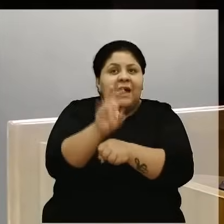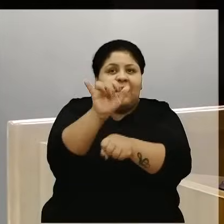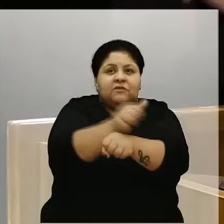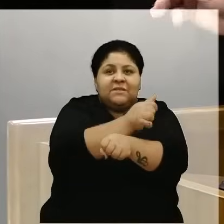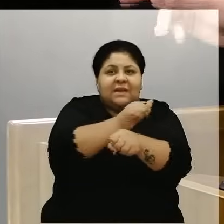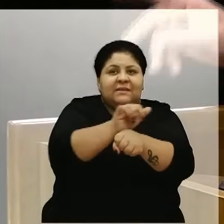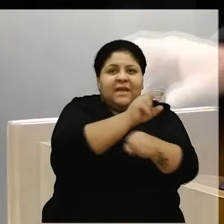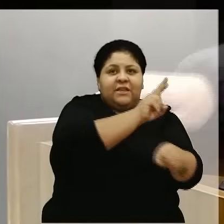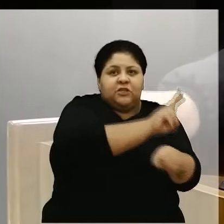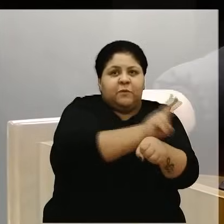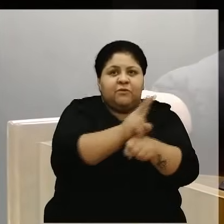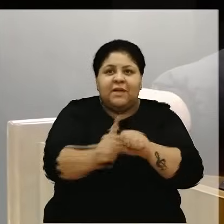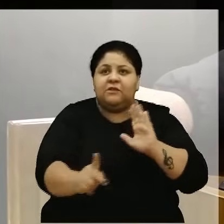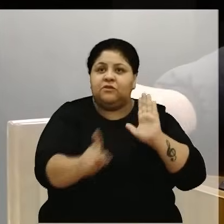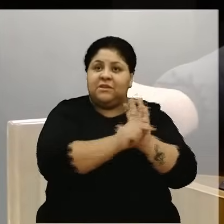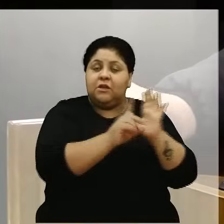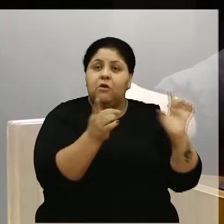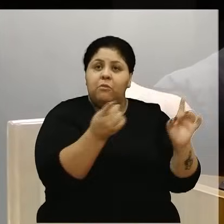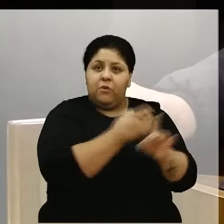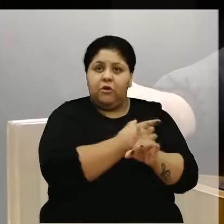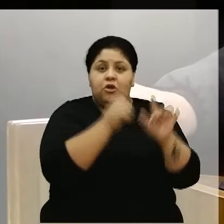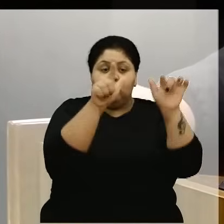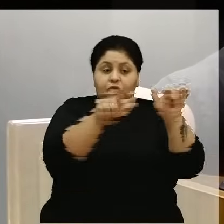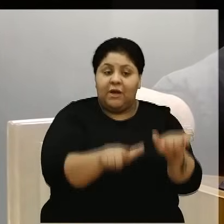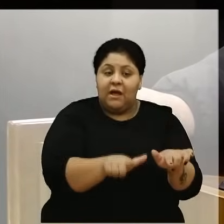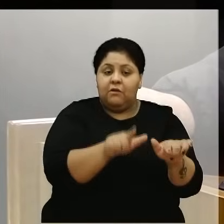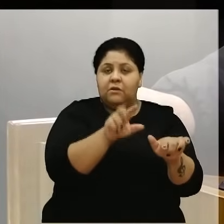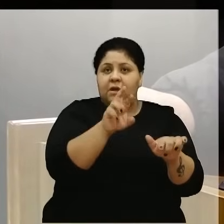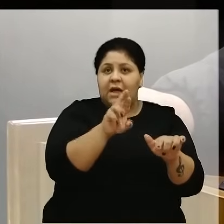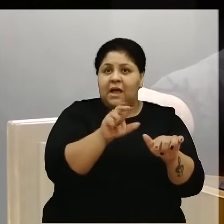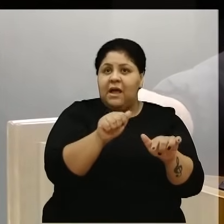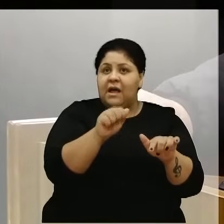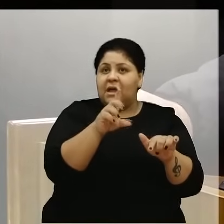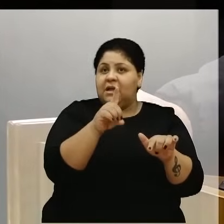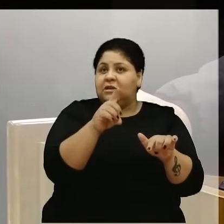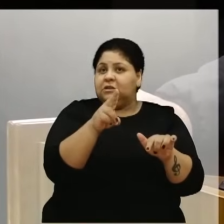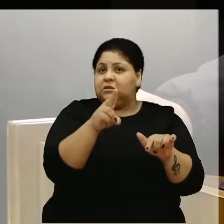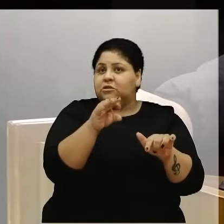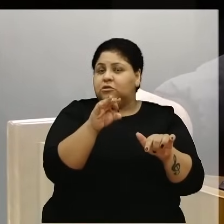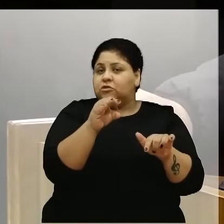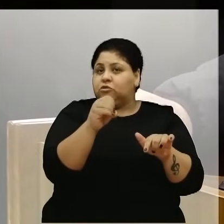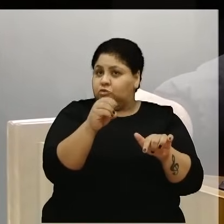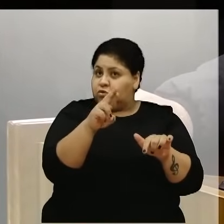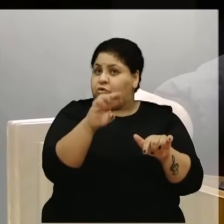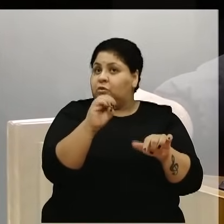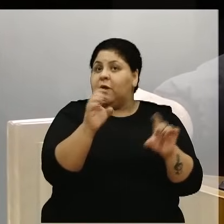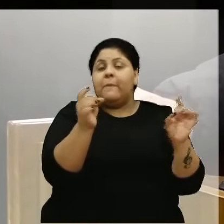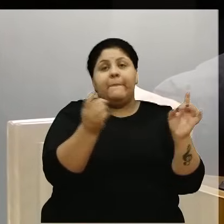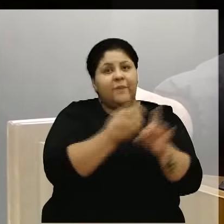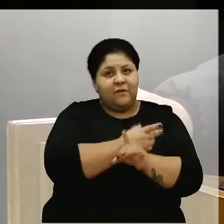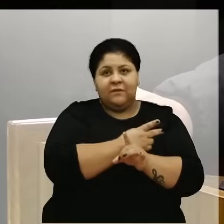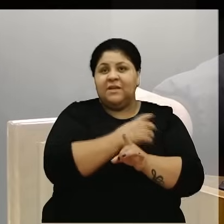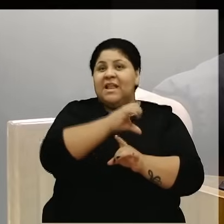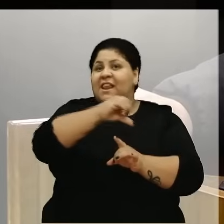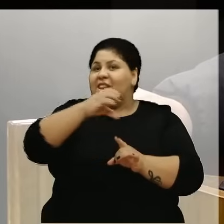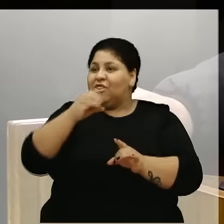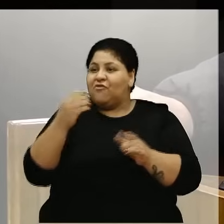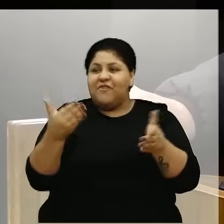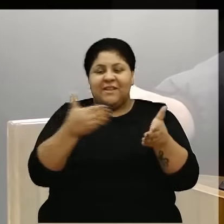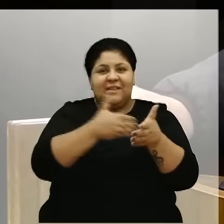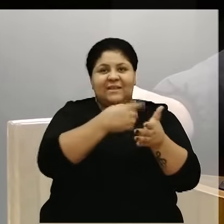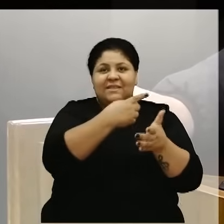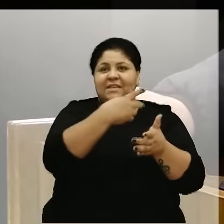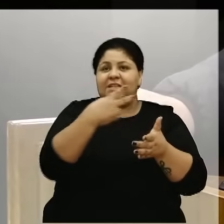que o projeto definitivo de alocação da adutora fique pronto, e isso, como o Ângelo colocou aqui, é de 90 a 120